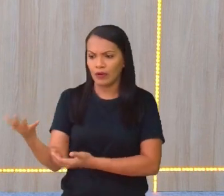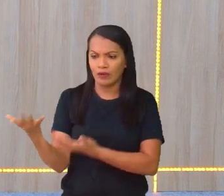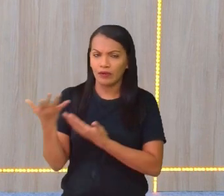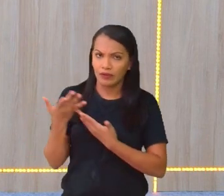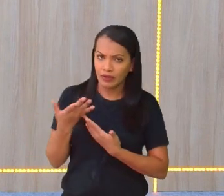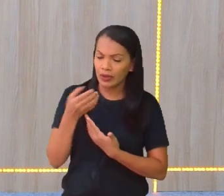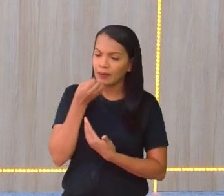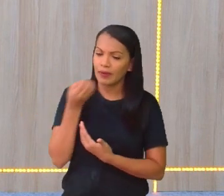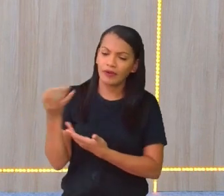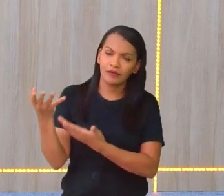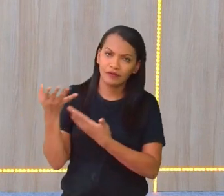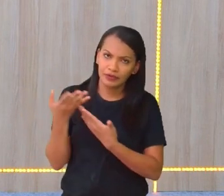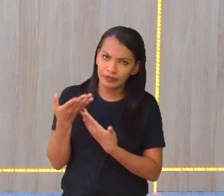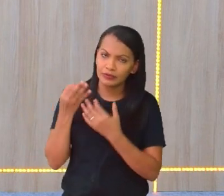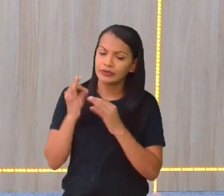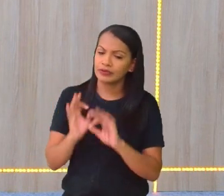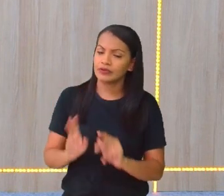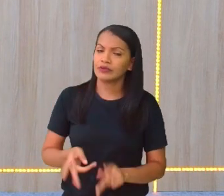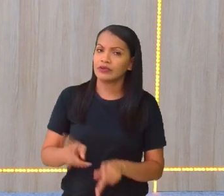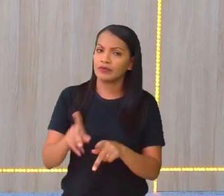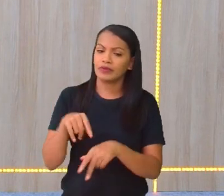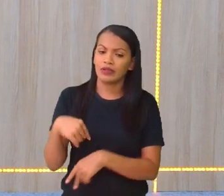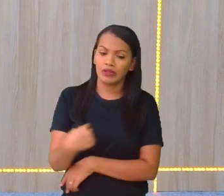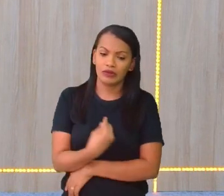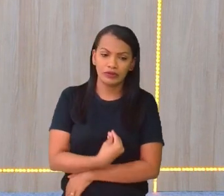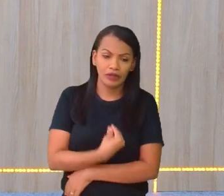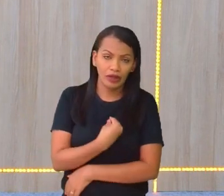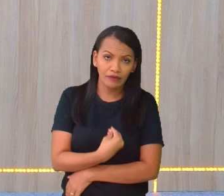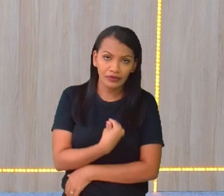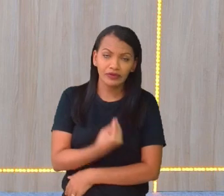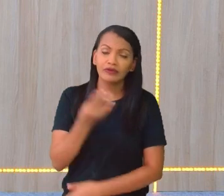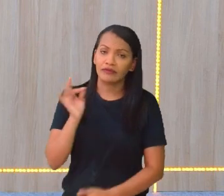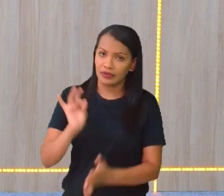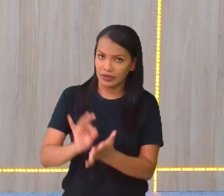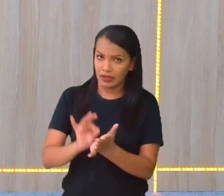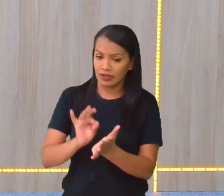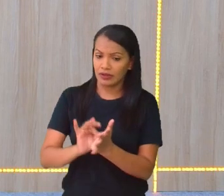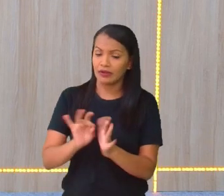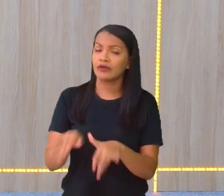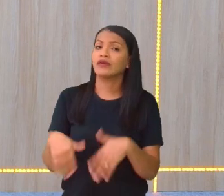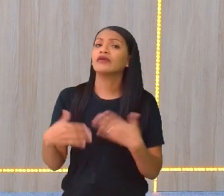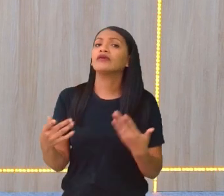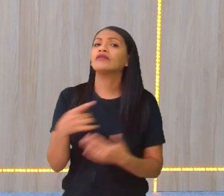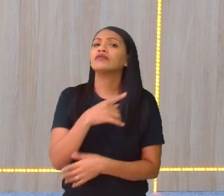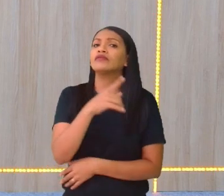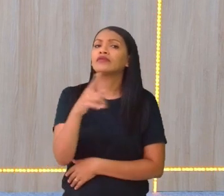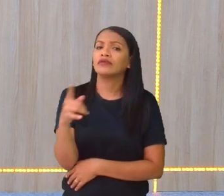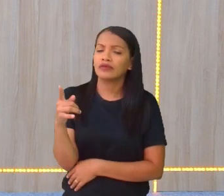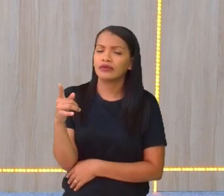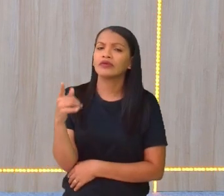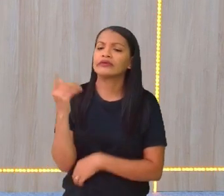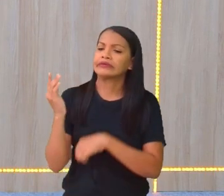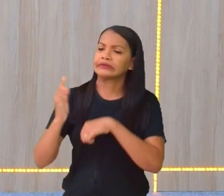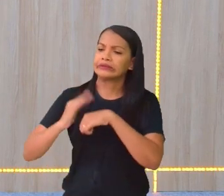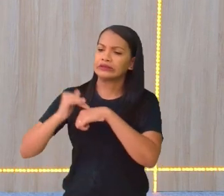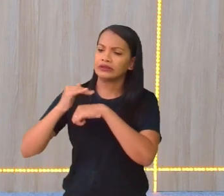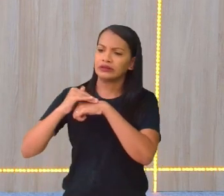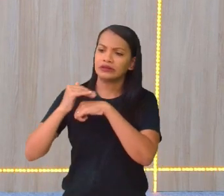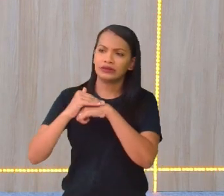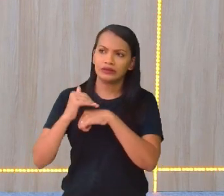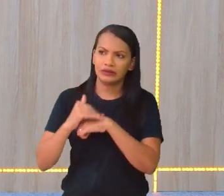bem-vinda, bem-vindos na nossa vida, não é? E aí, pessoal, acolha com